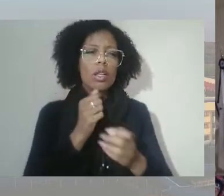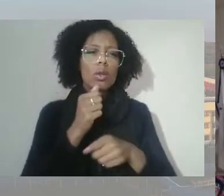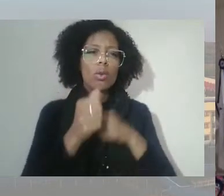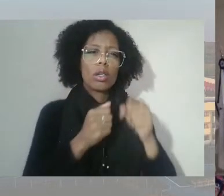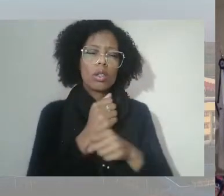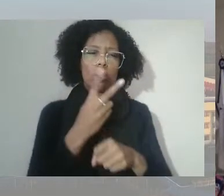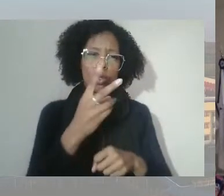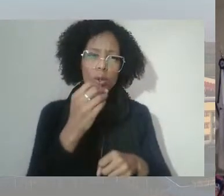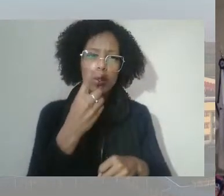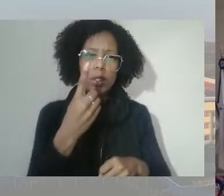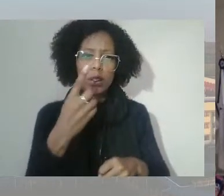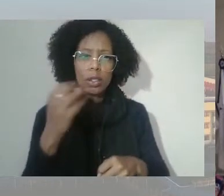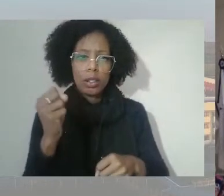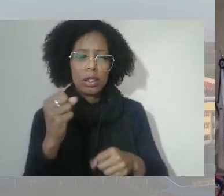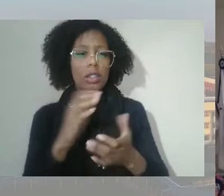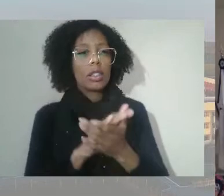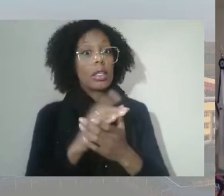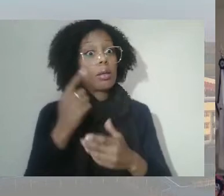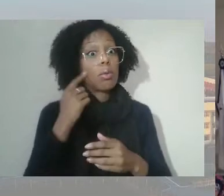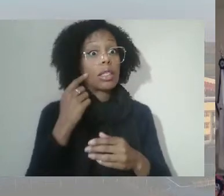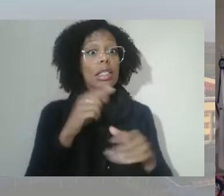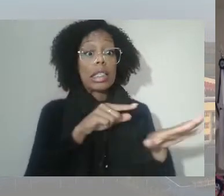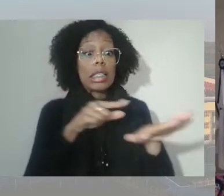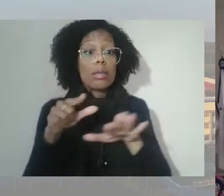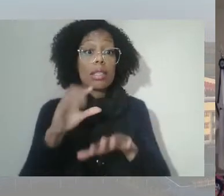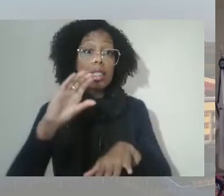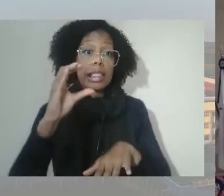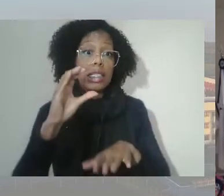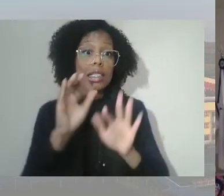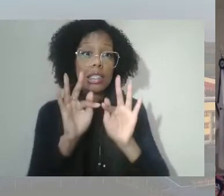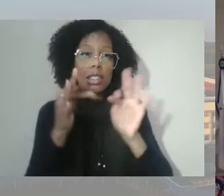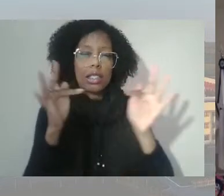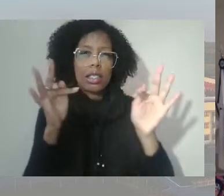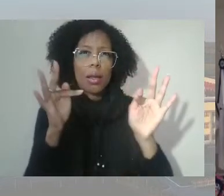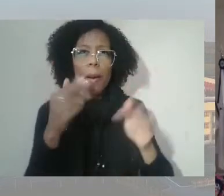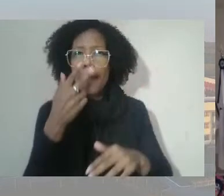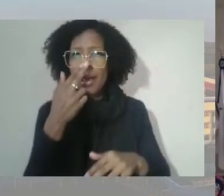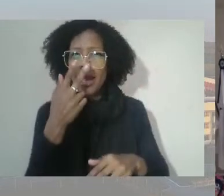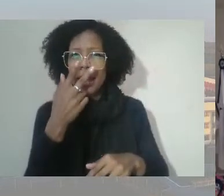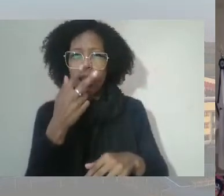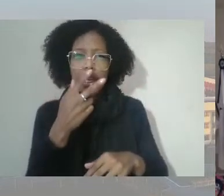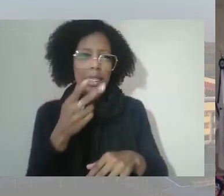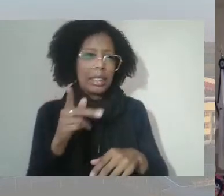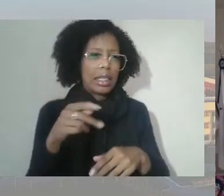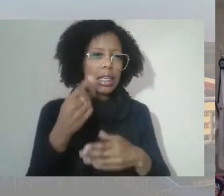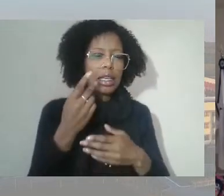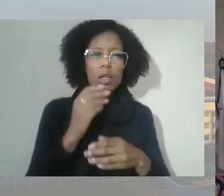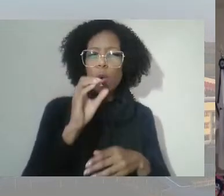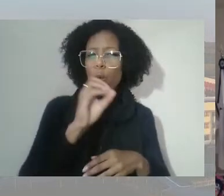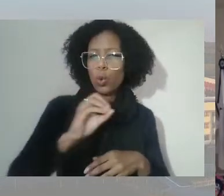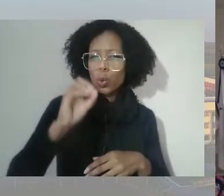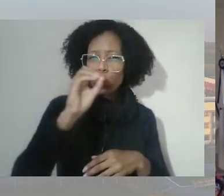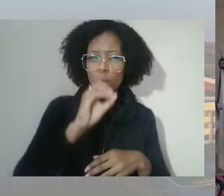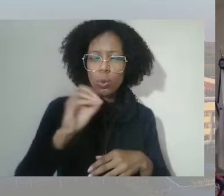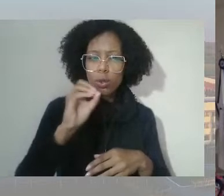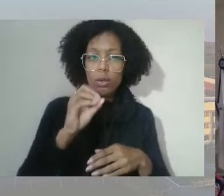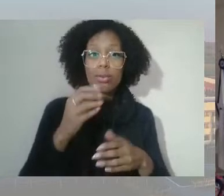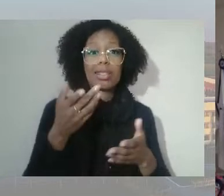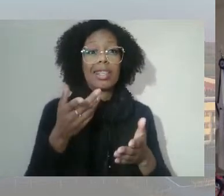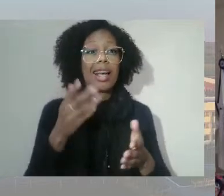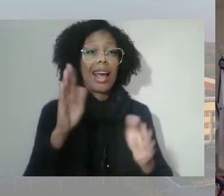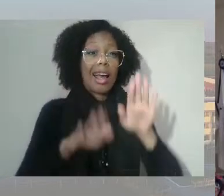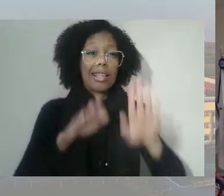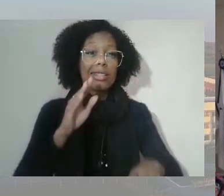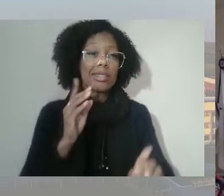Nacional de Ciência e Tecnologia, que normalmente é a terceira semana de outubro, próximo ao dia 20. Mas nós encontramos sempre um problema na